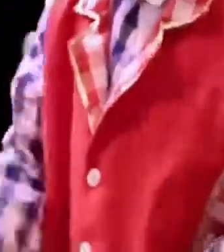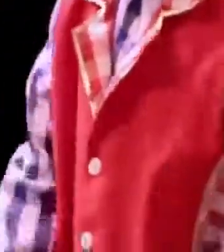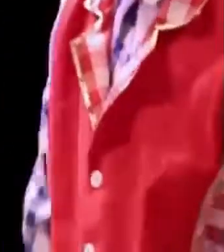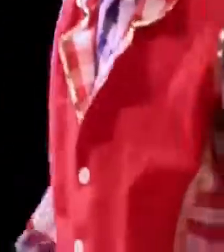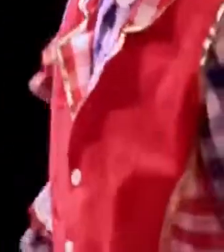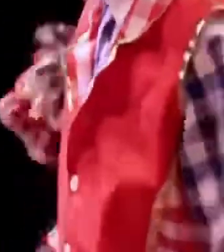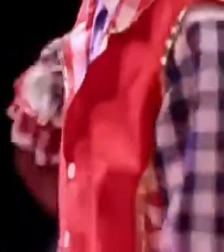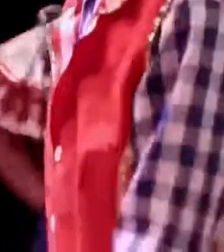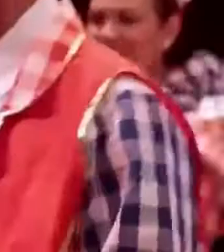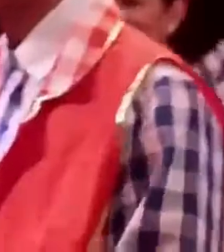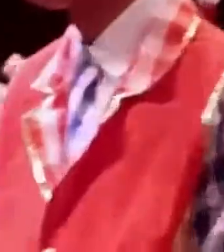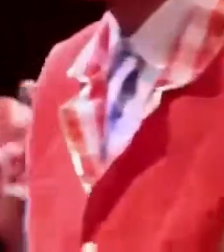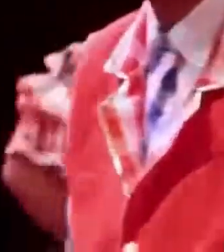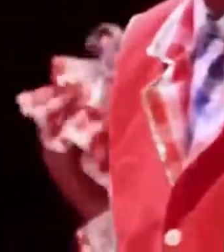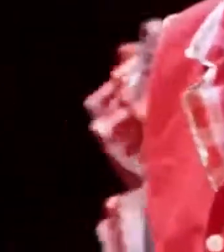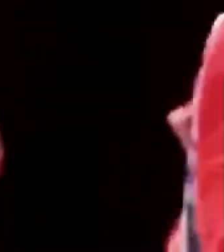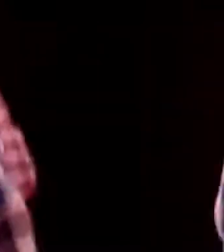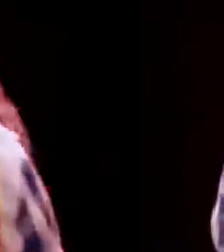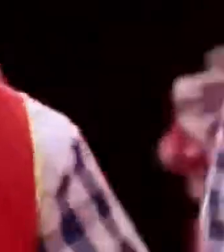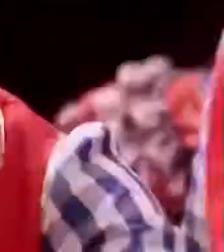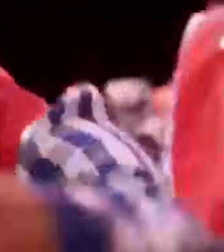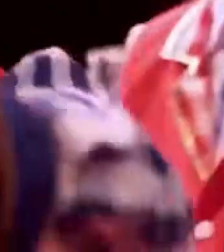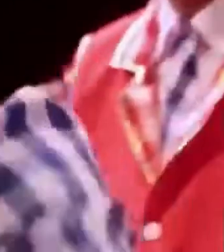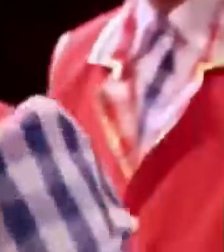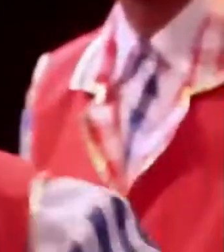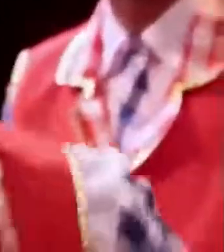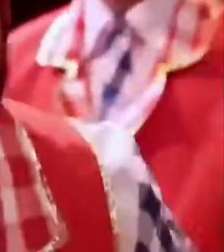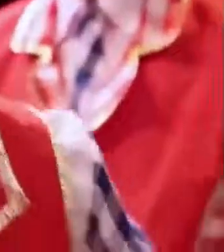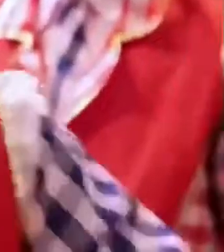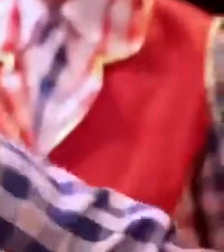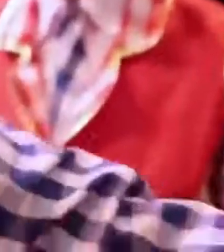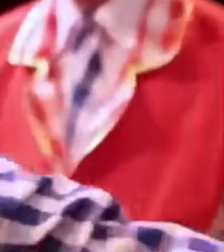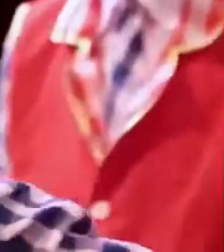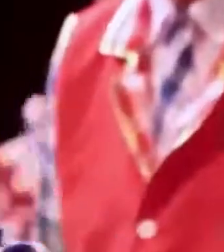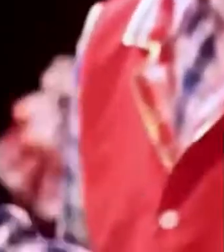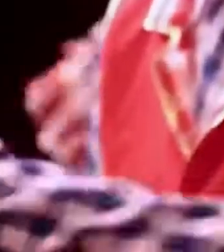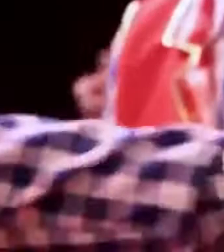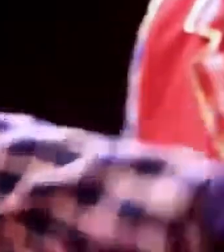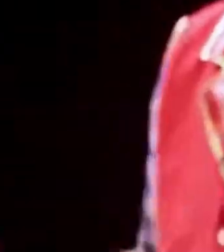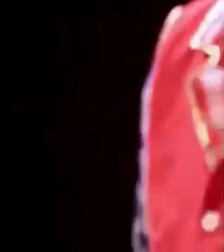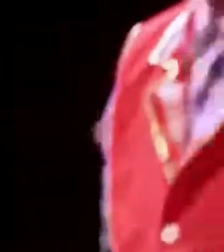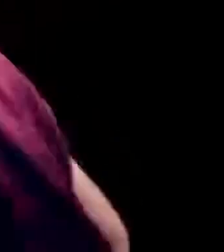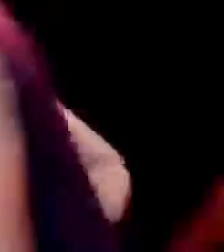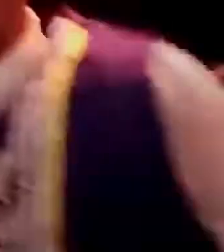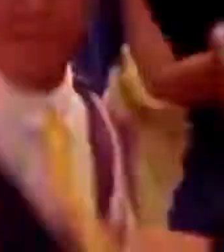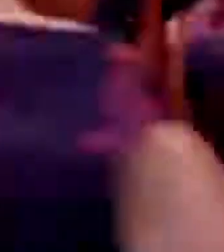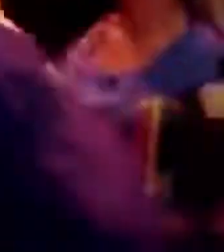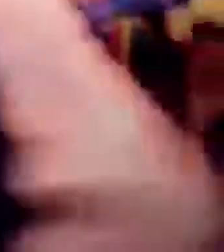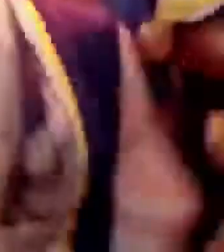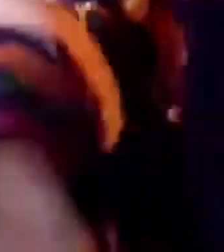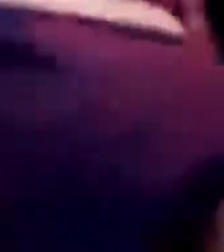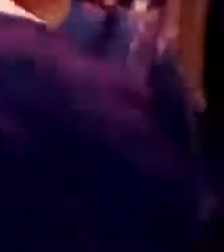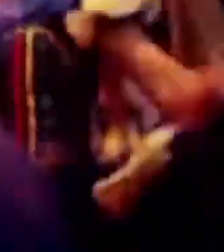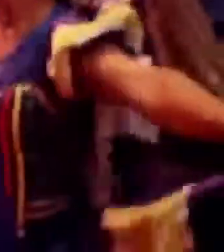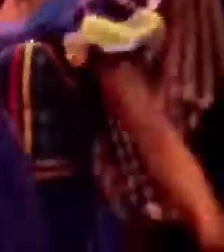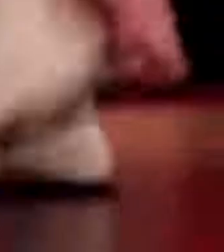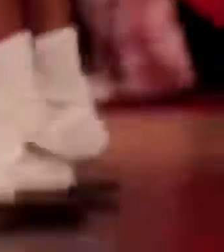pisar. Rapa, pá, meu corpo, dança com fé, seja menino ou mulher, meu corpo vai embolar. Três com